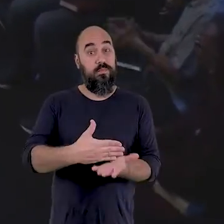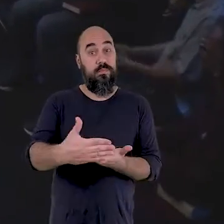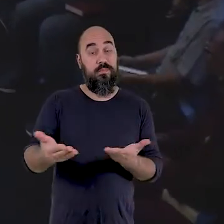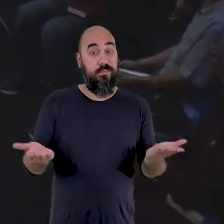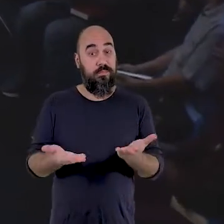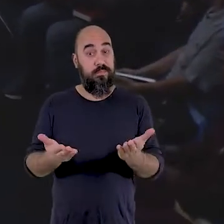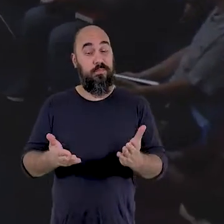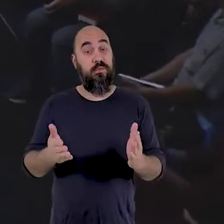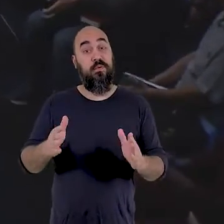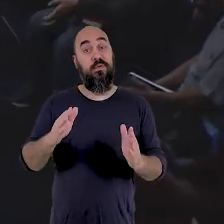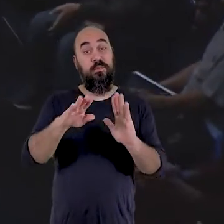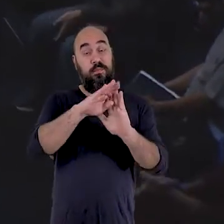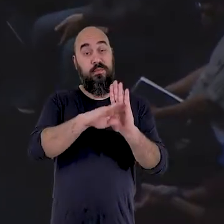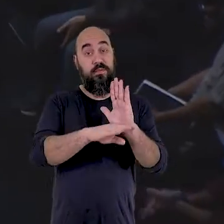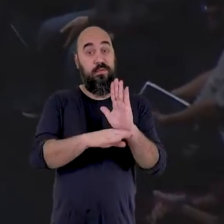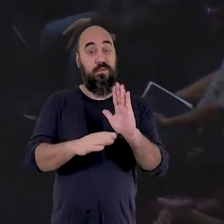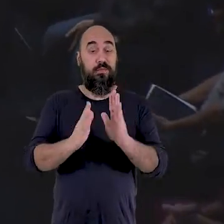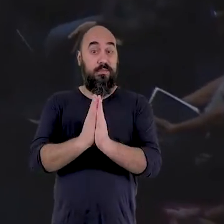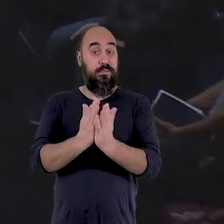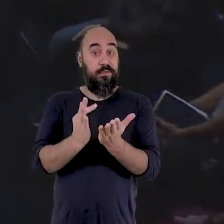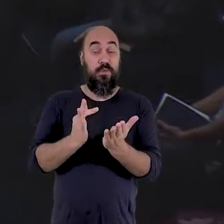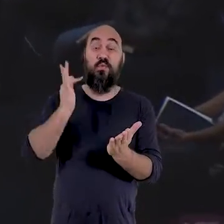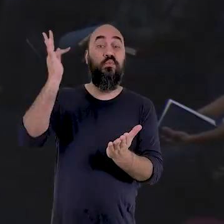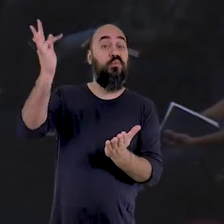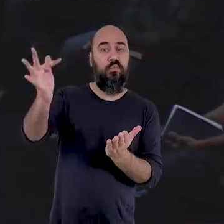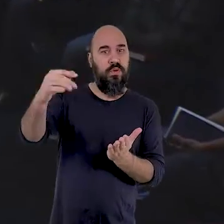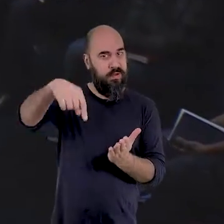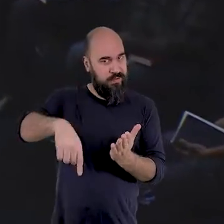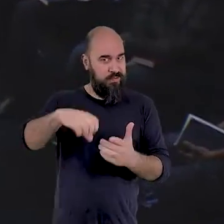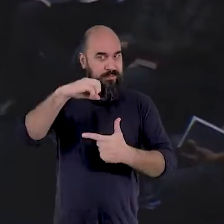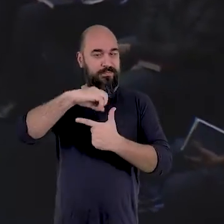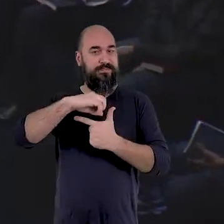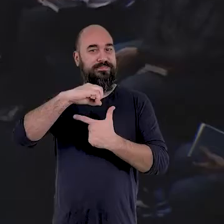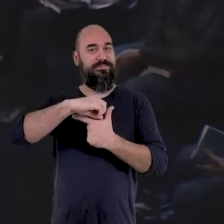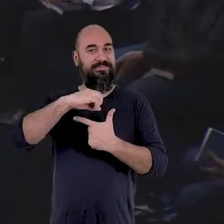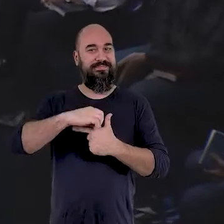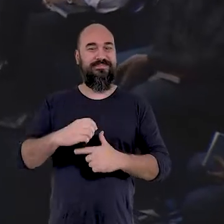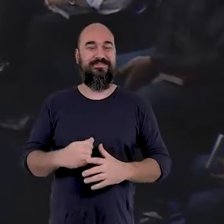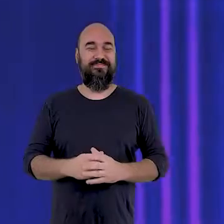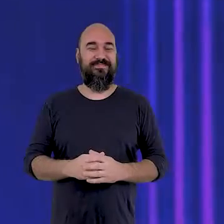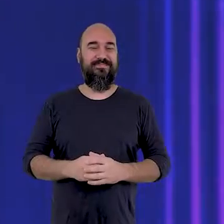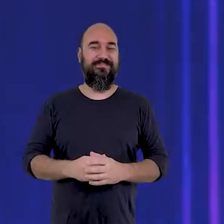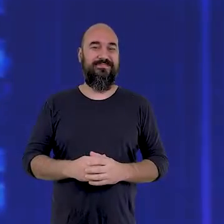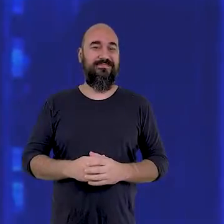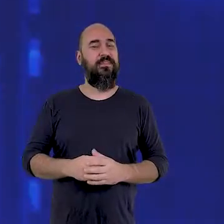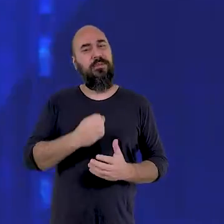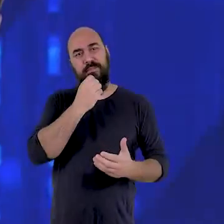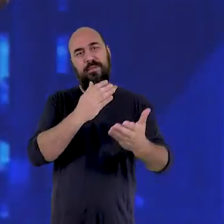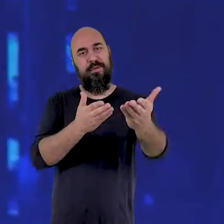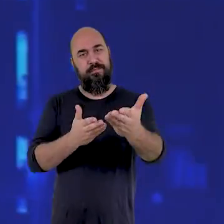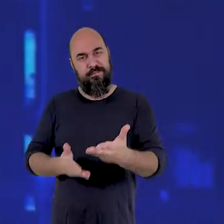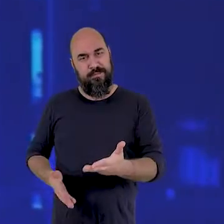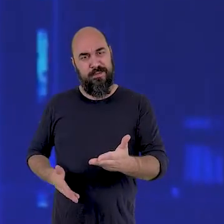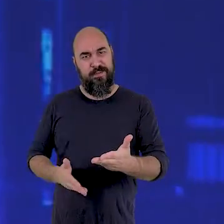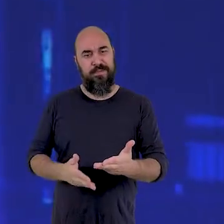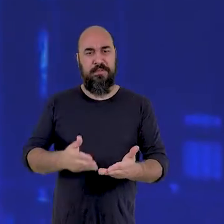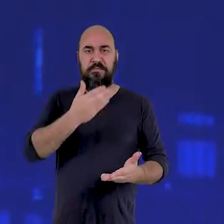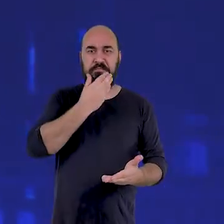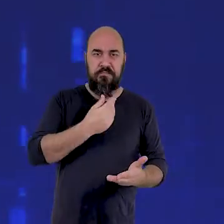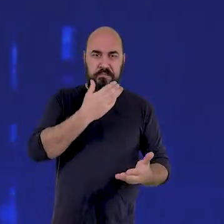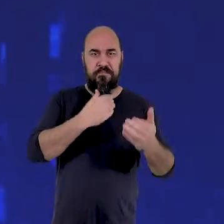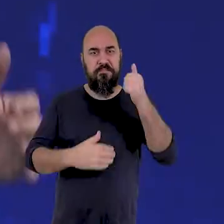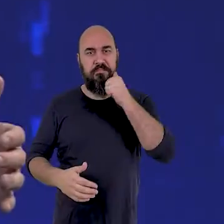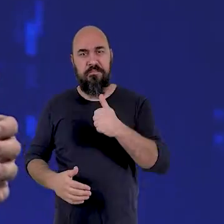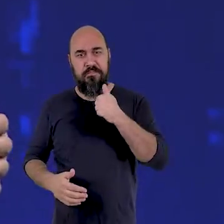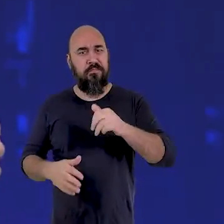Estamos começando agora o programa Arena do Futuro, aqui na tela da TV Novo Tempo. Seja bem-vindo, seja bem-vinda, você que